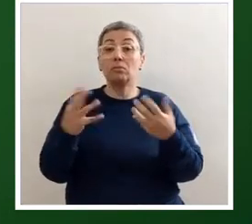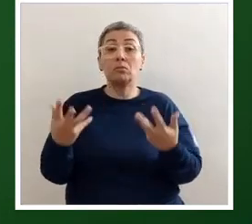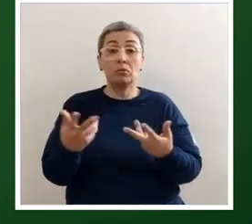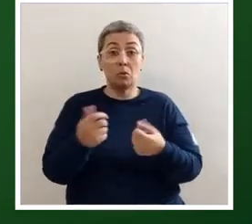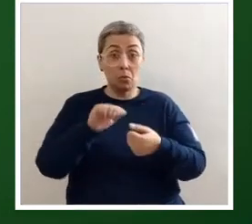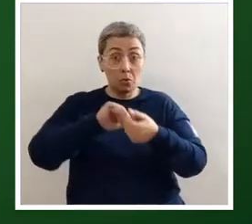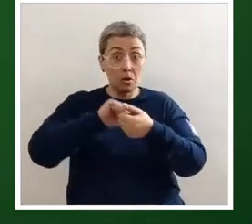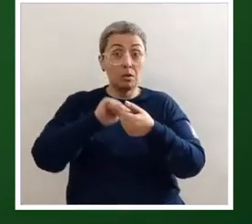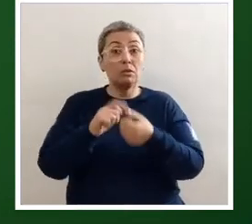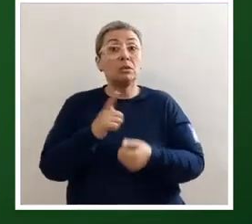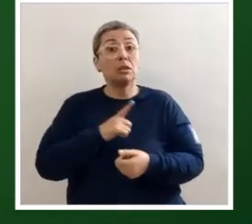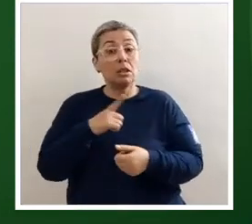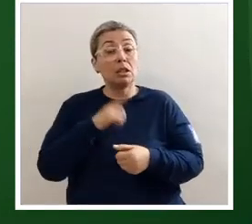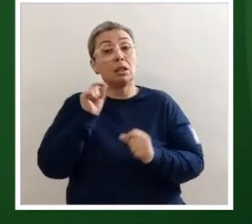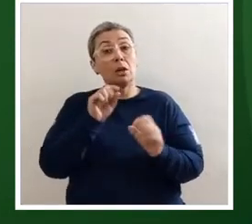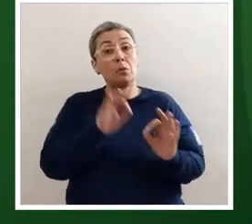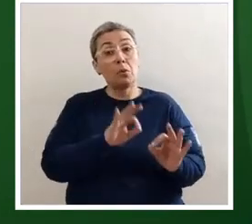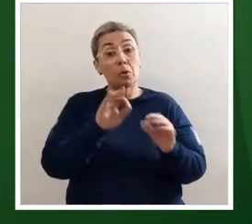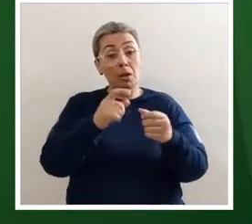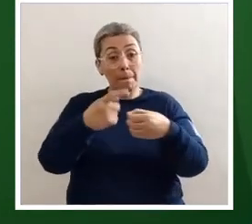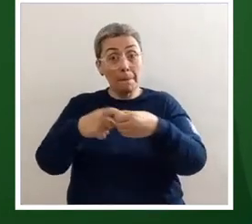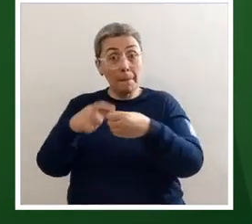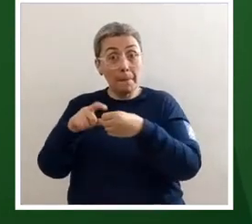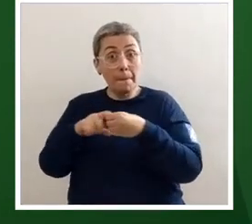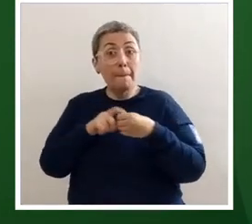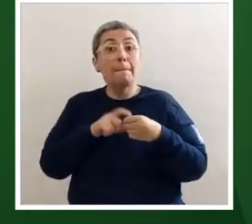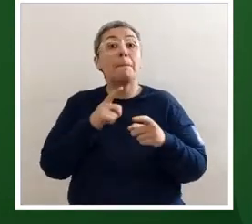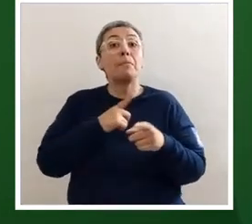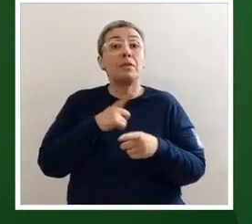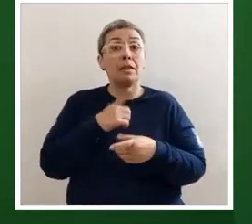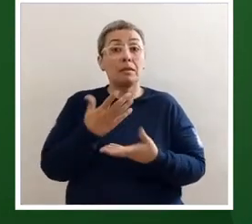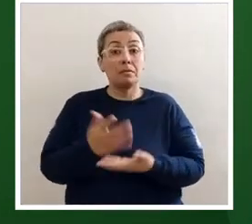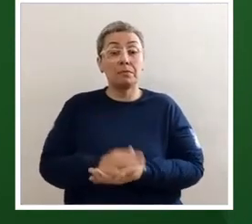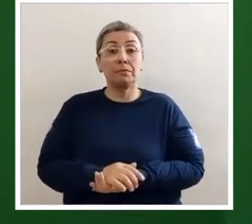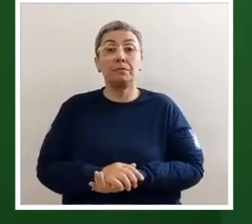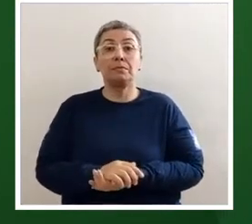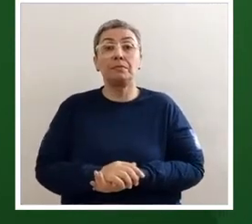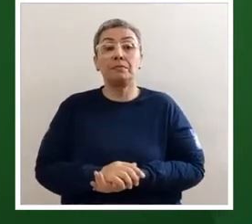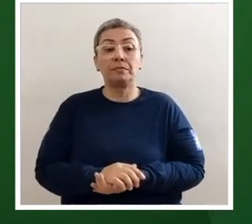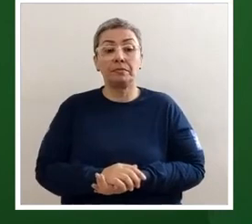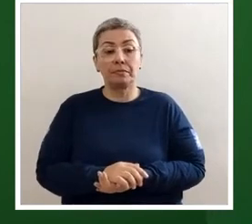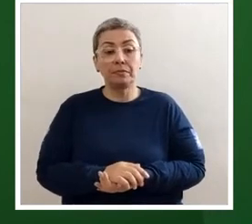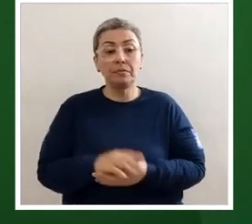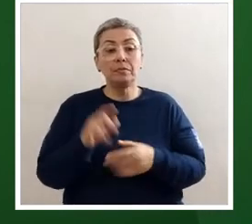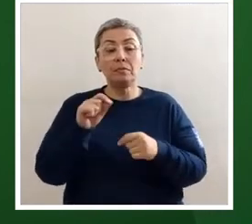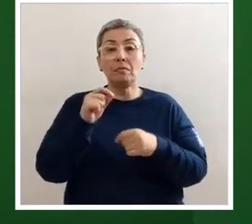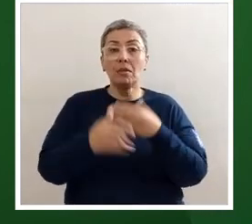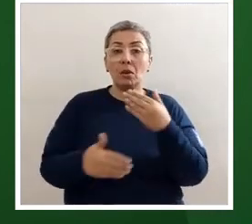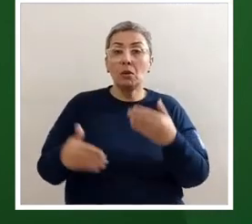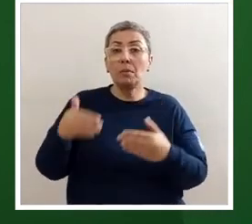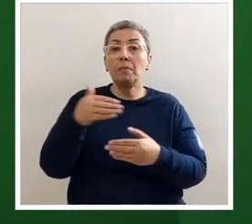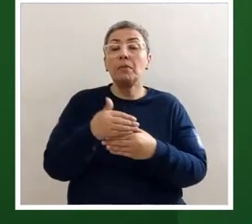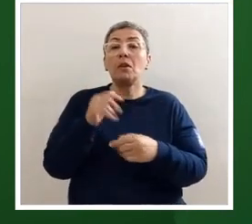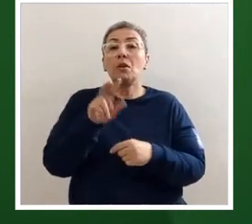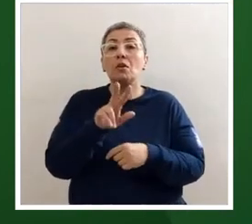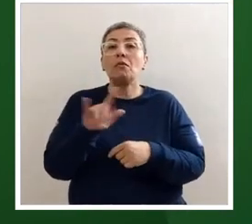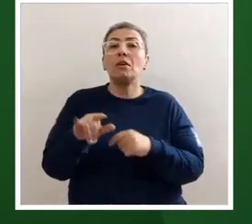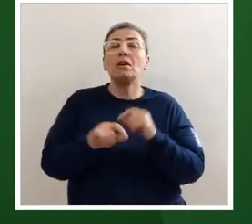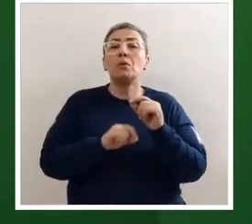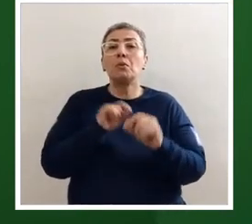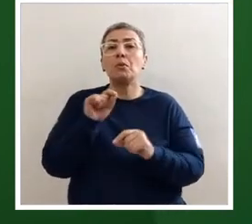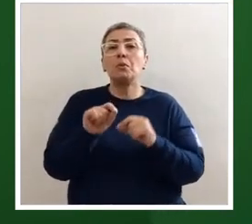e é isso passa pelas parcerias que nós temos na próxima tela a